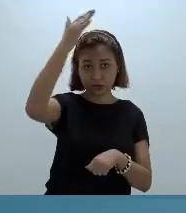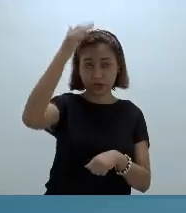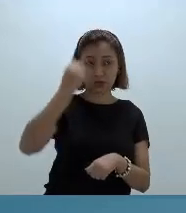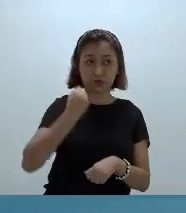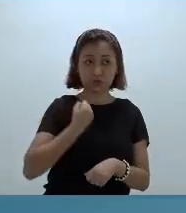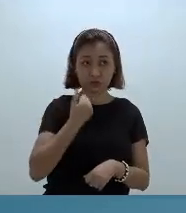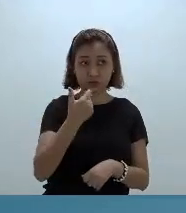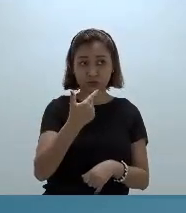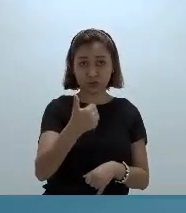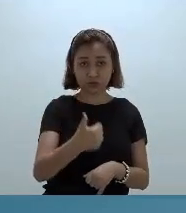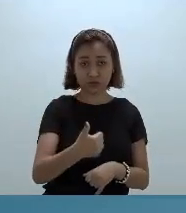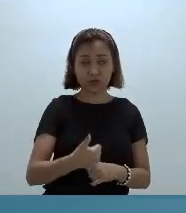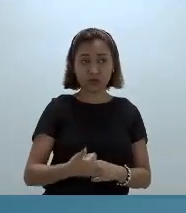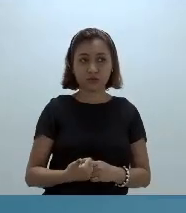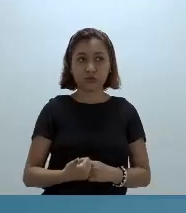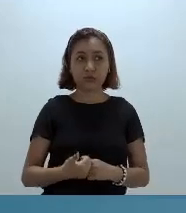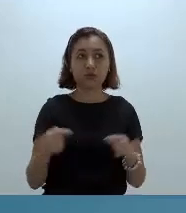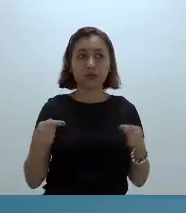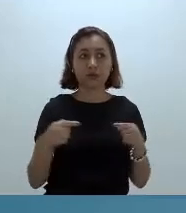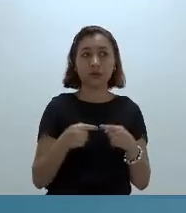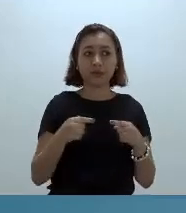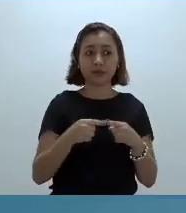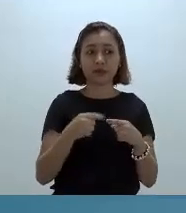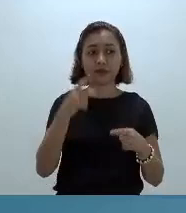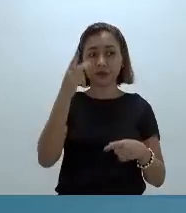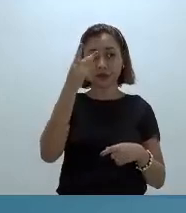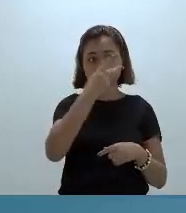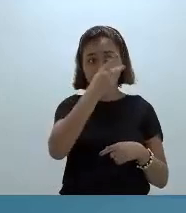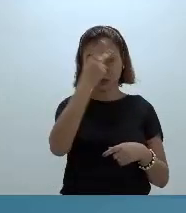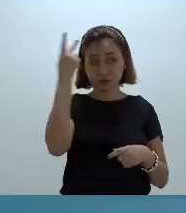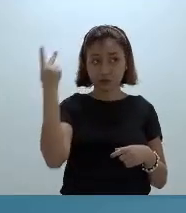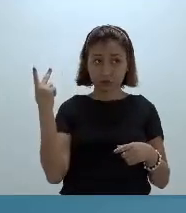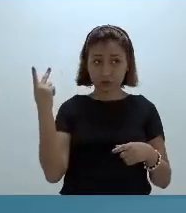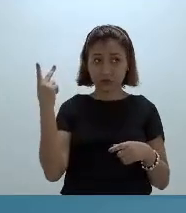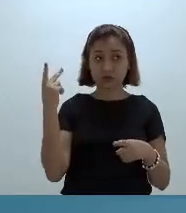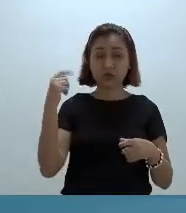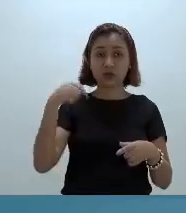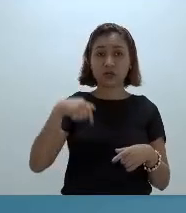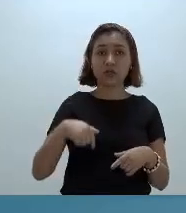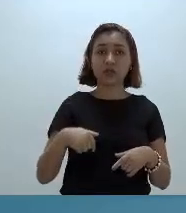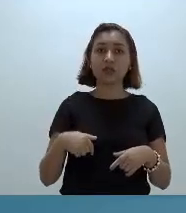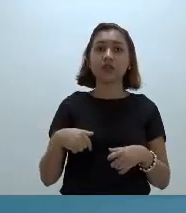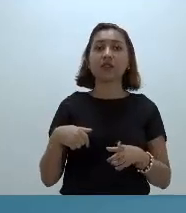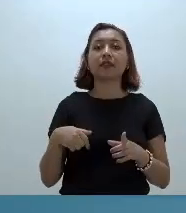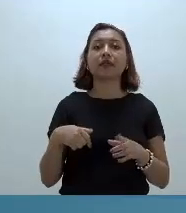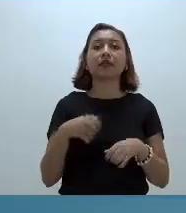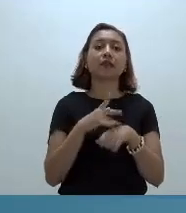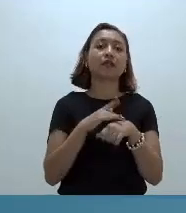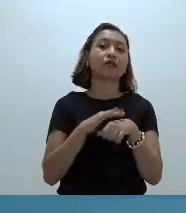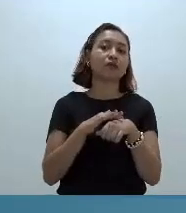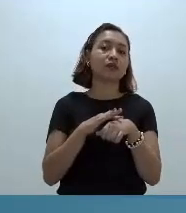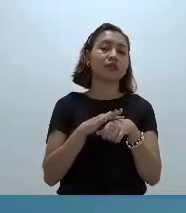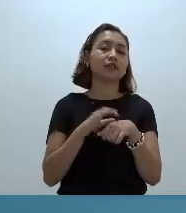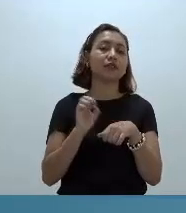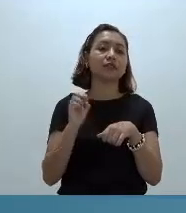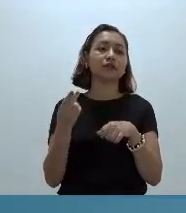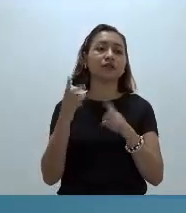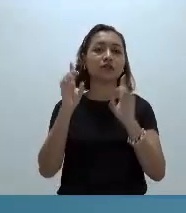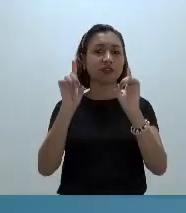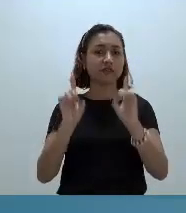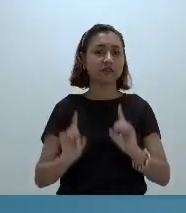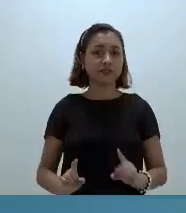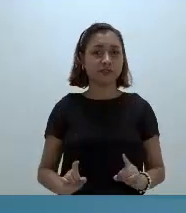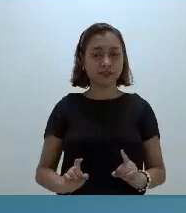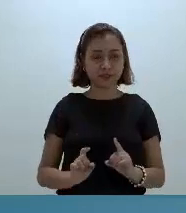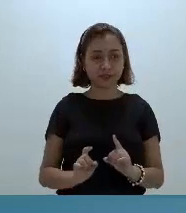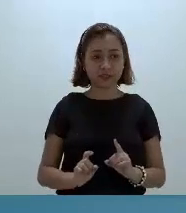magistrados e servidores com deficiência, necessidades especiais, doença grave, que exijam pagas, mas com responsável